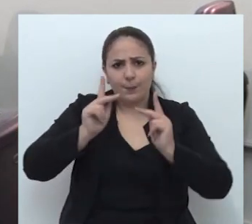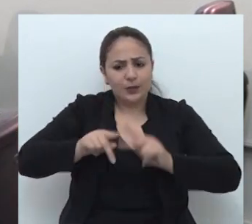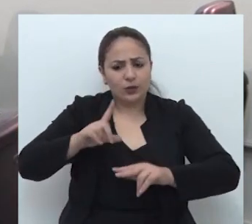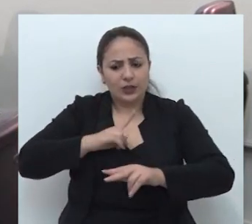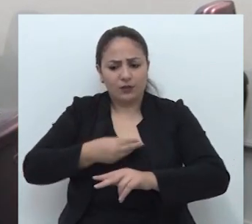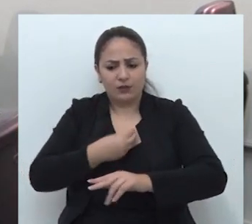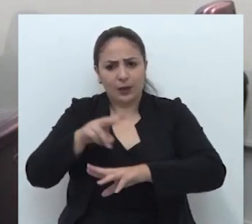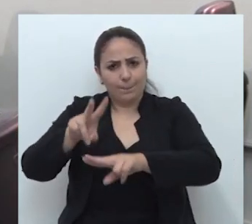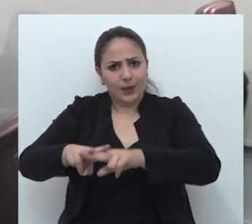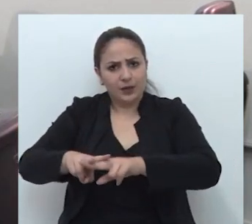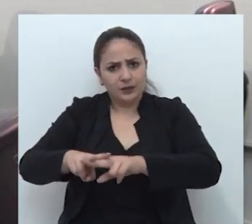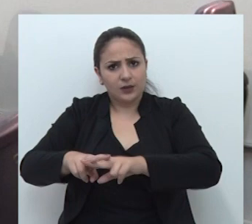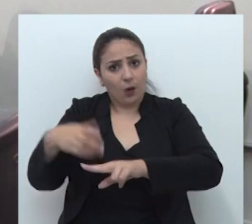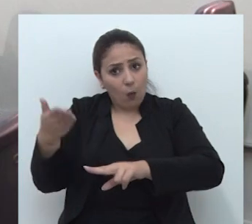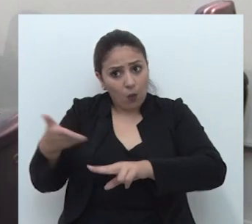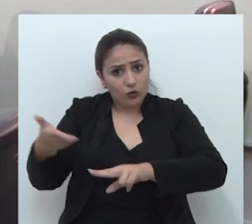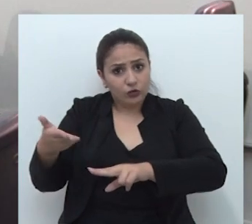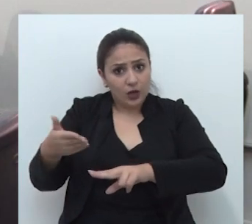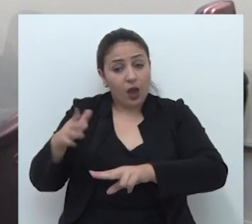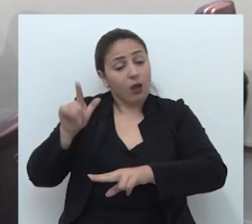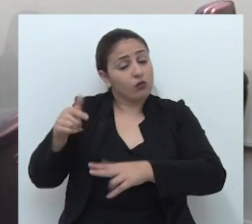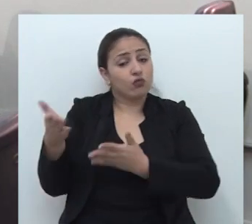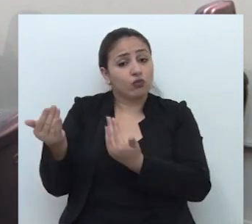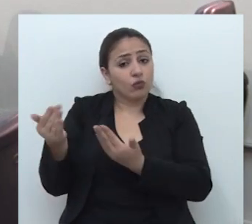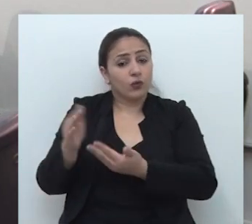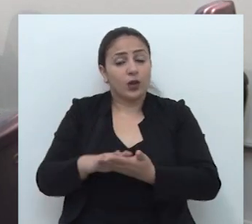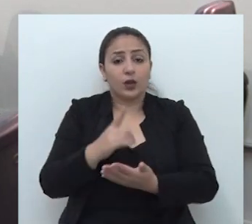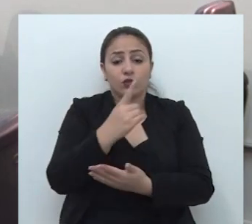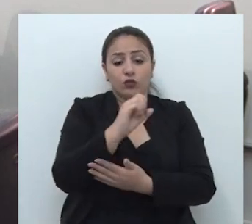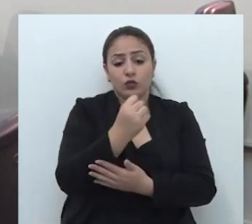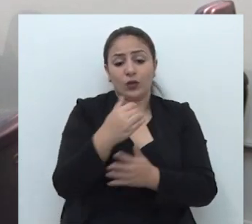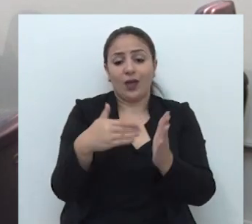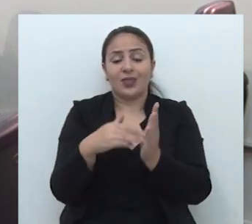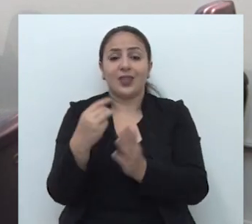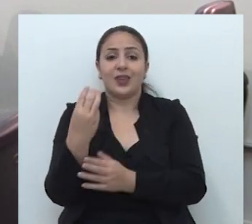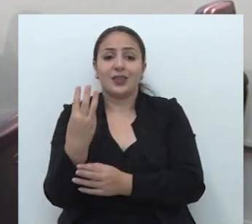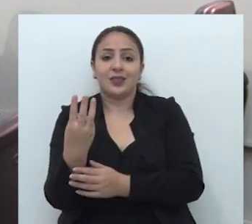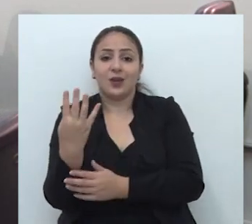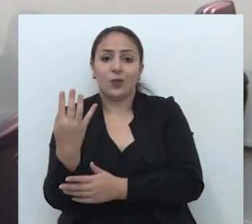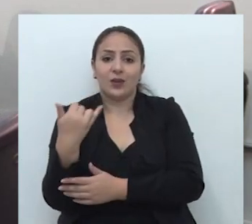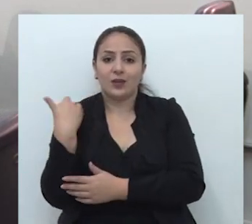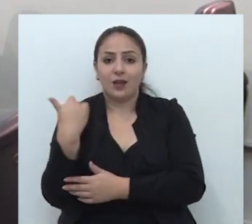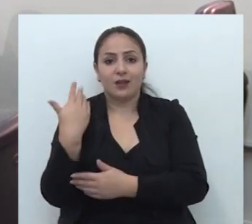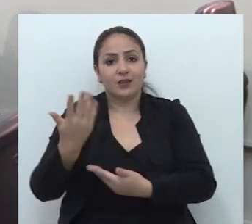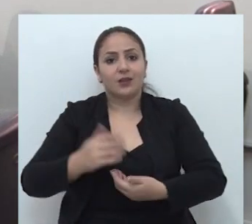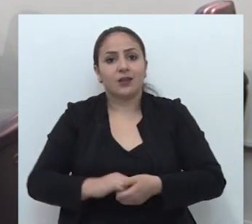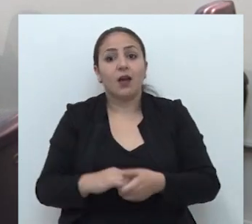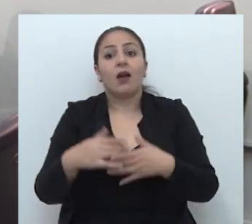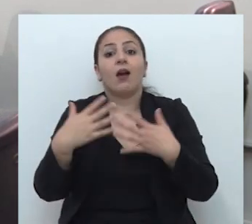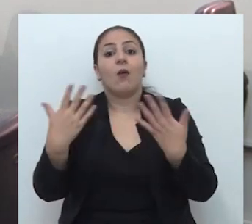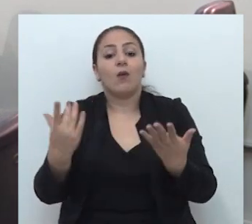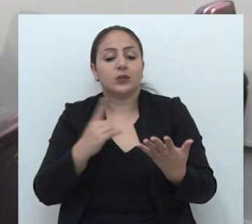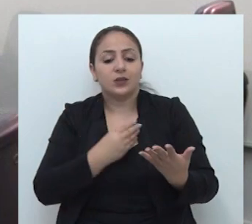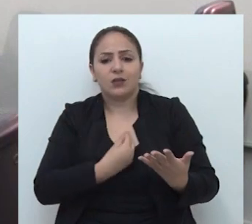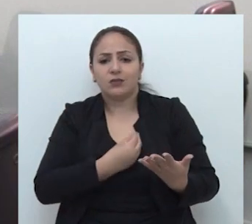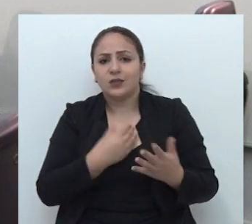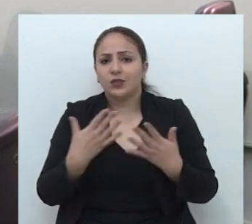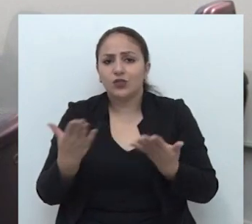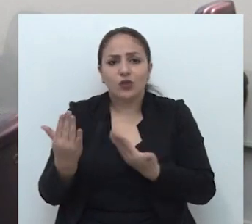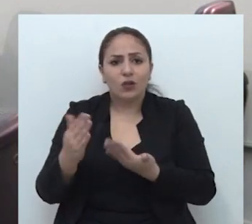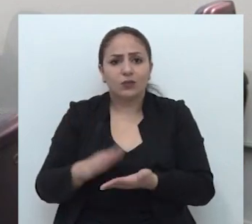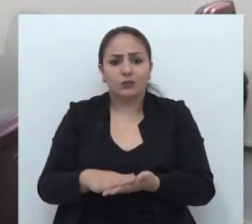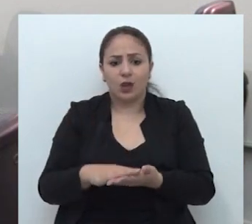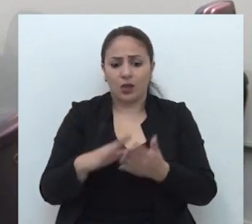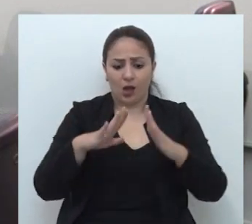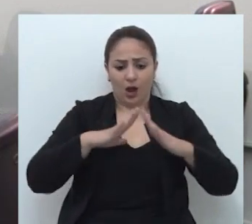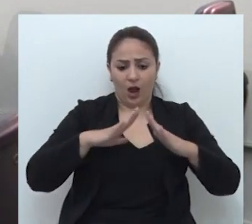que está no presídio central, por exemplo, são jovens, de 18 a 34 anos. E de onde é que saem esses jovens? Eles estão